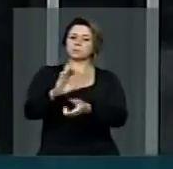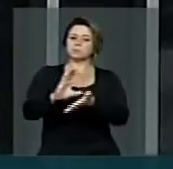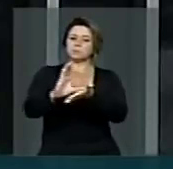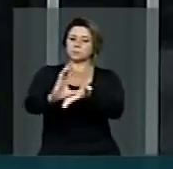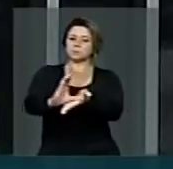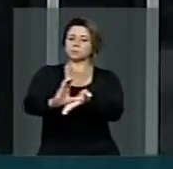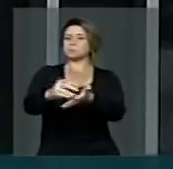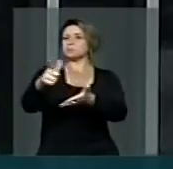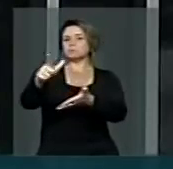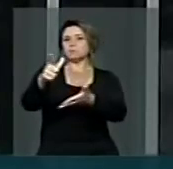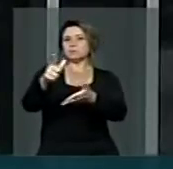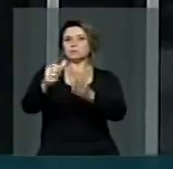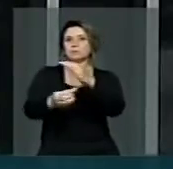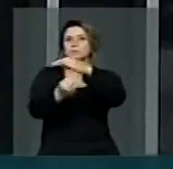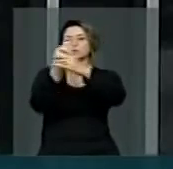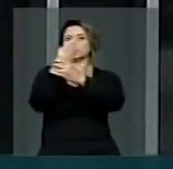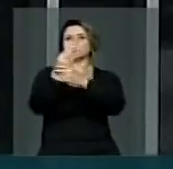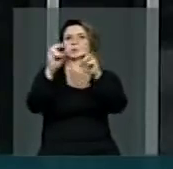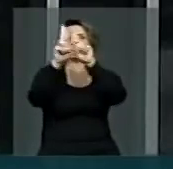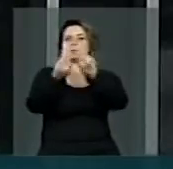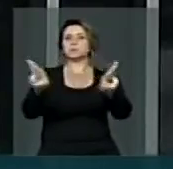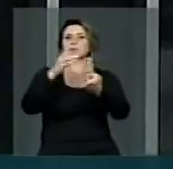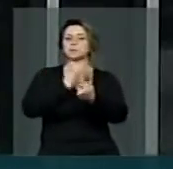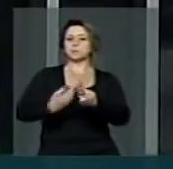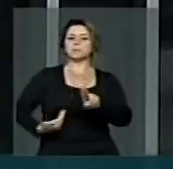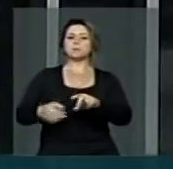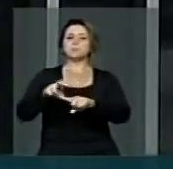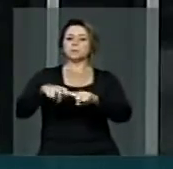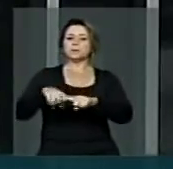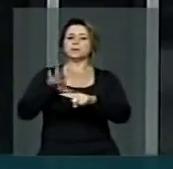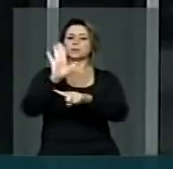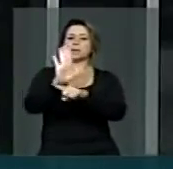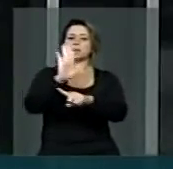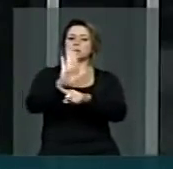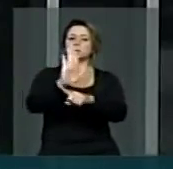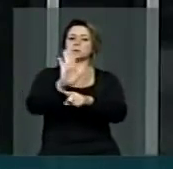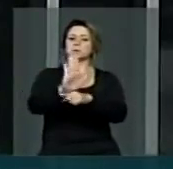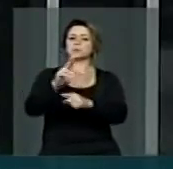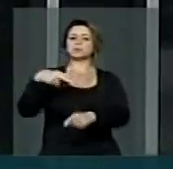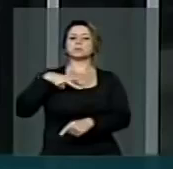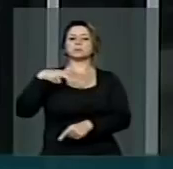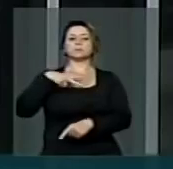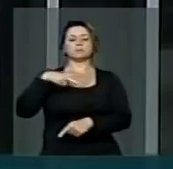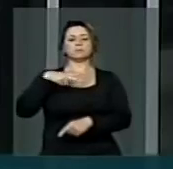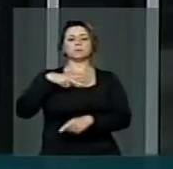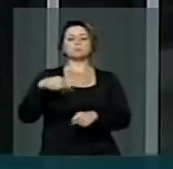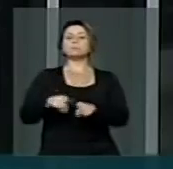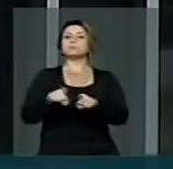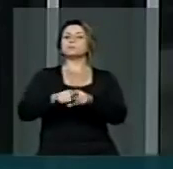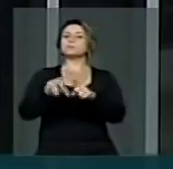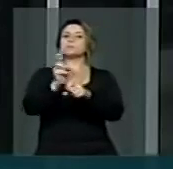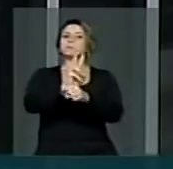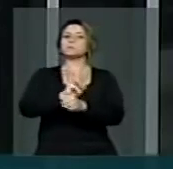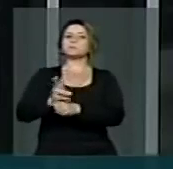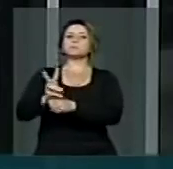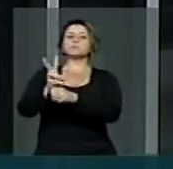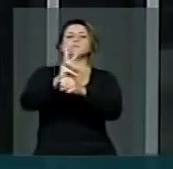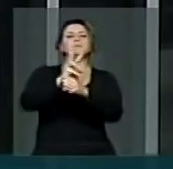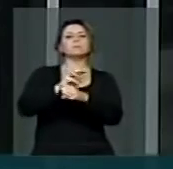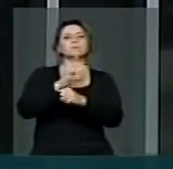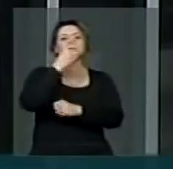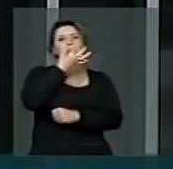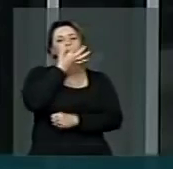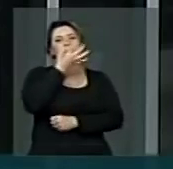substituí-lo. Por isso mesmo, somente instrumento de controle democrático e plural,